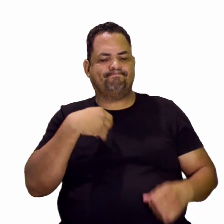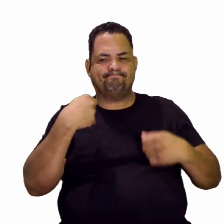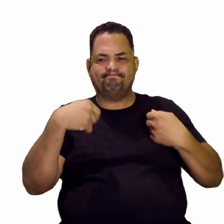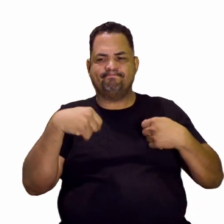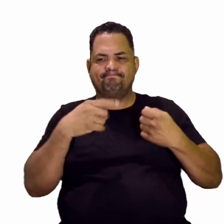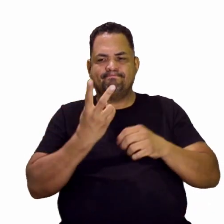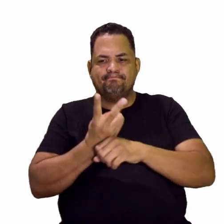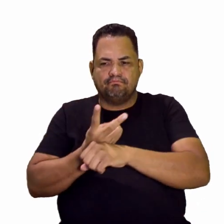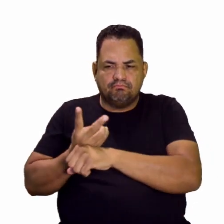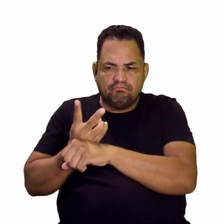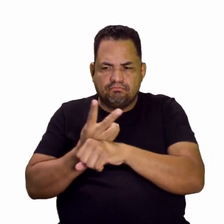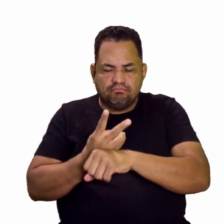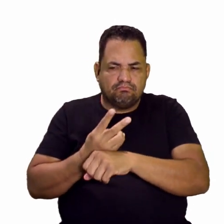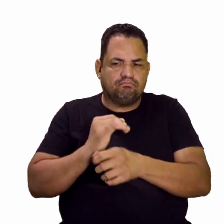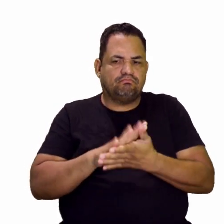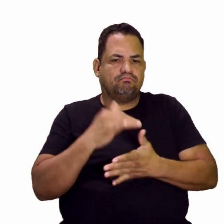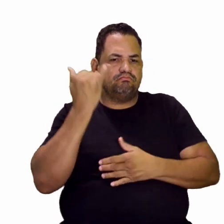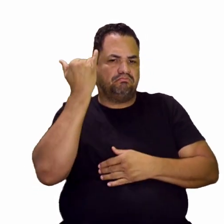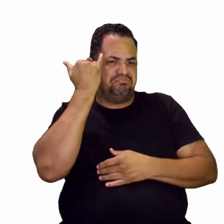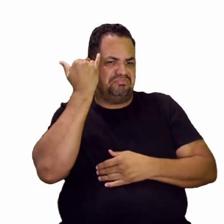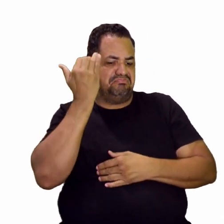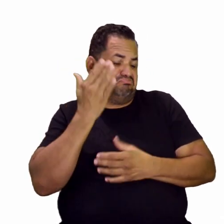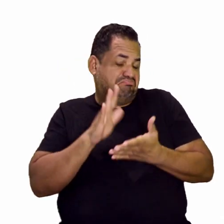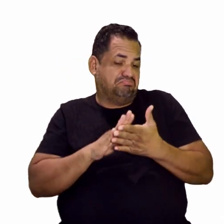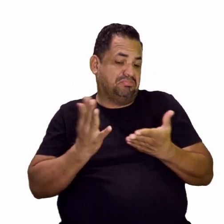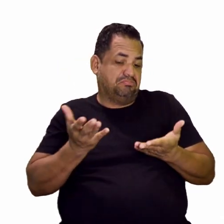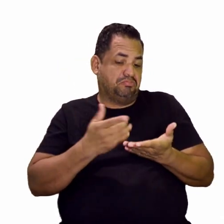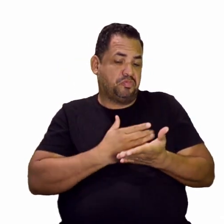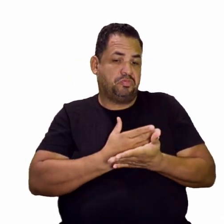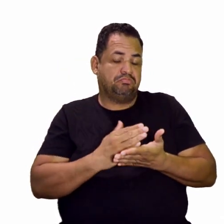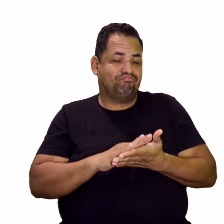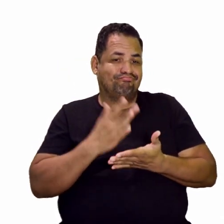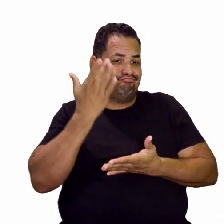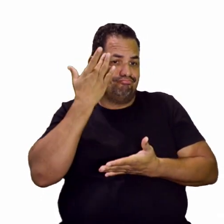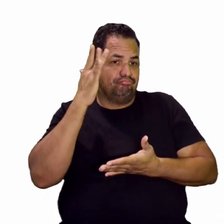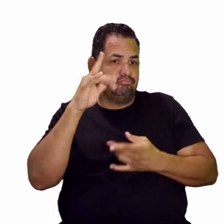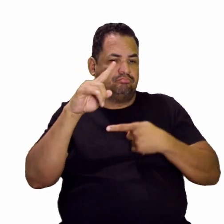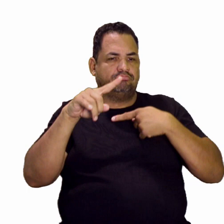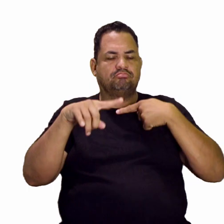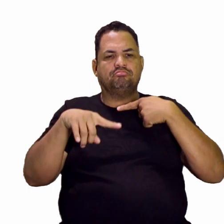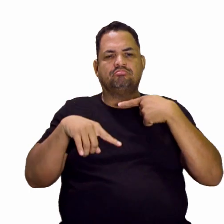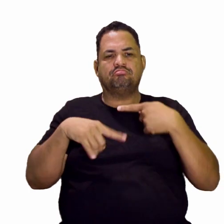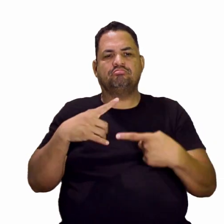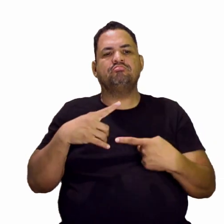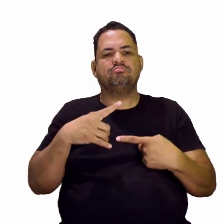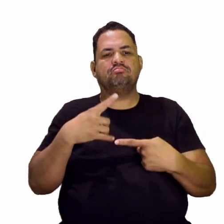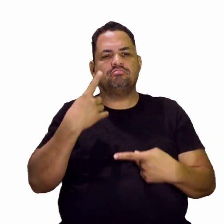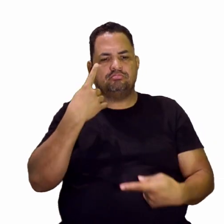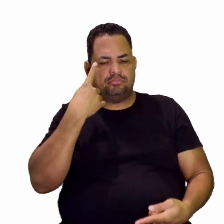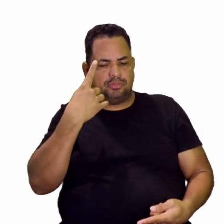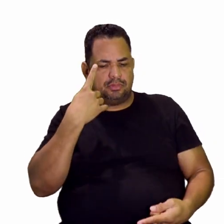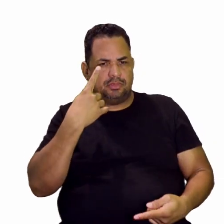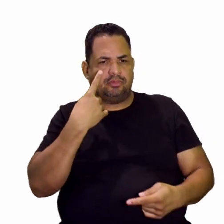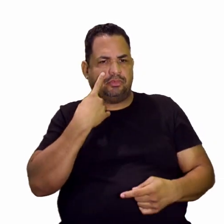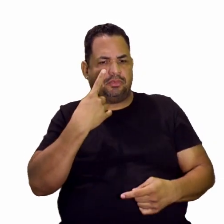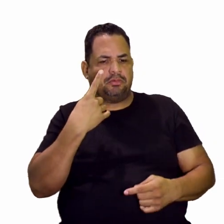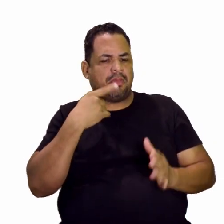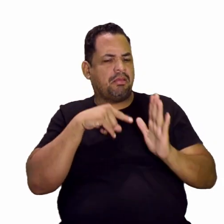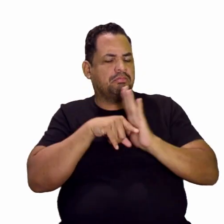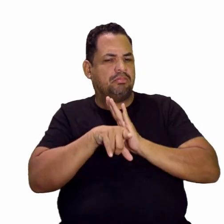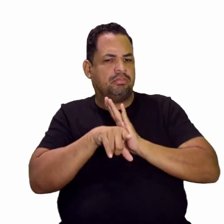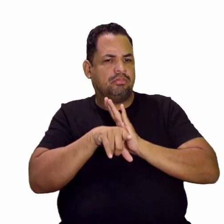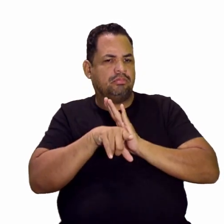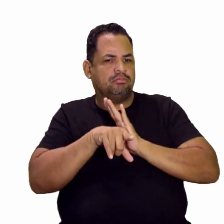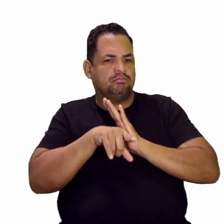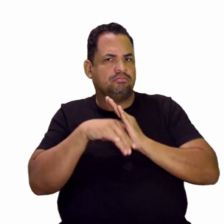de buscar uma informação que eu não sei. A partir do momento que eu observei e perguntei